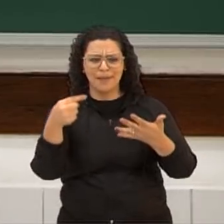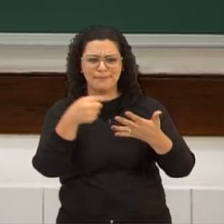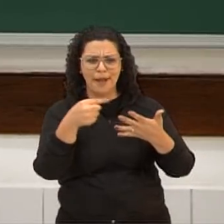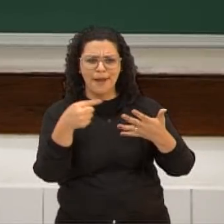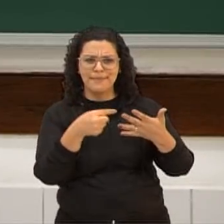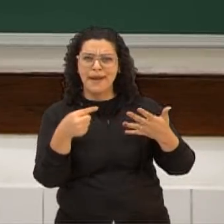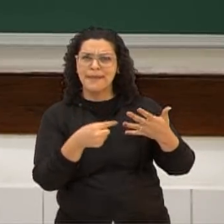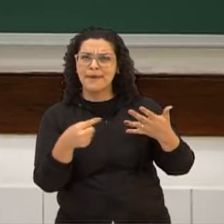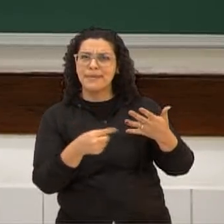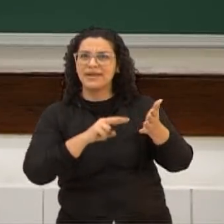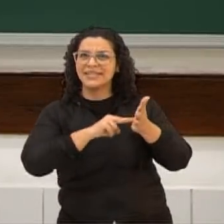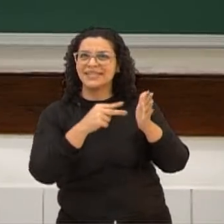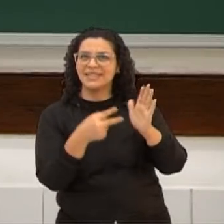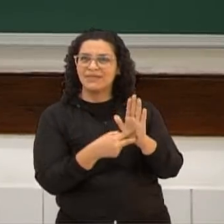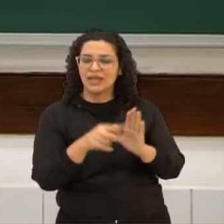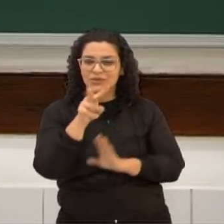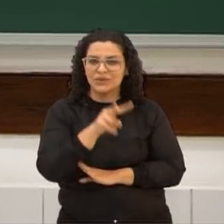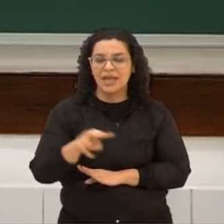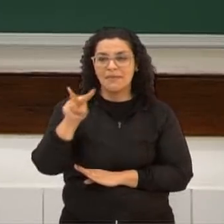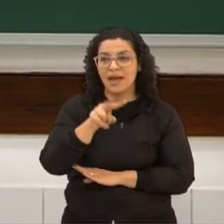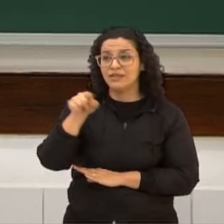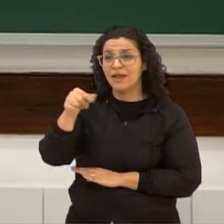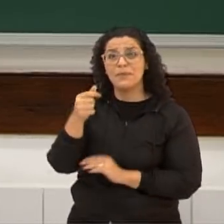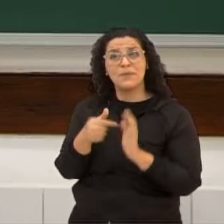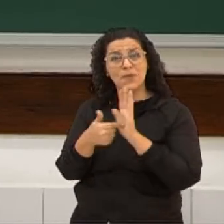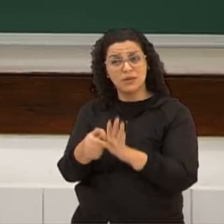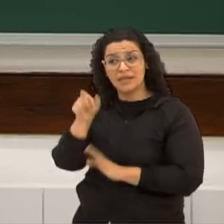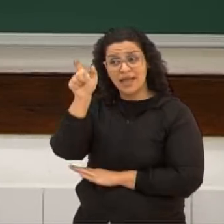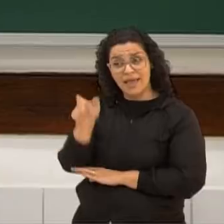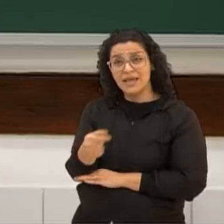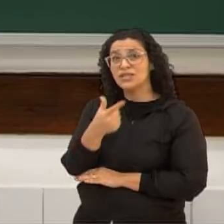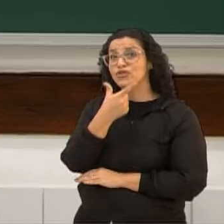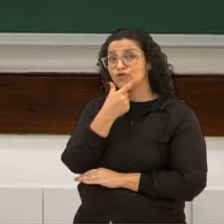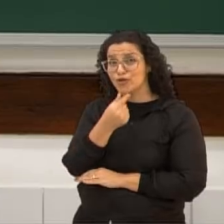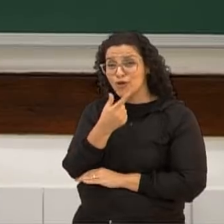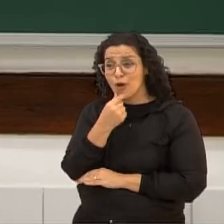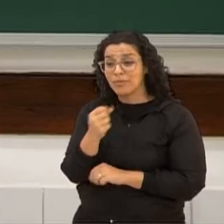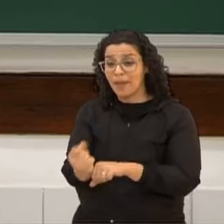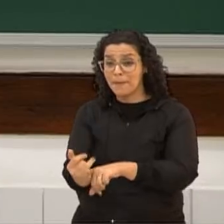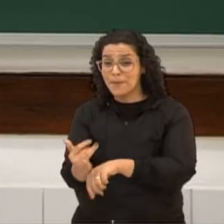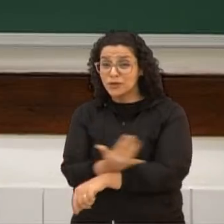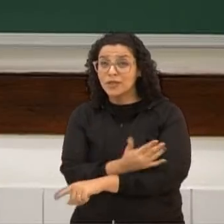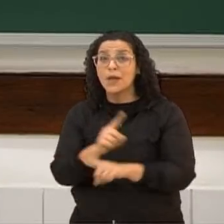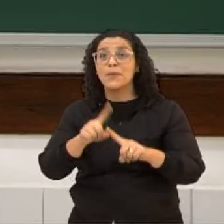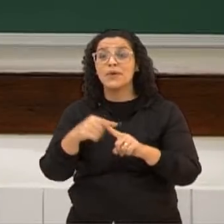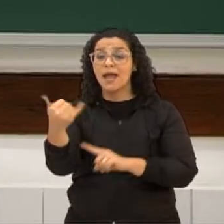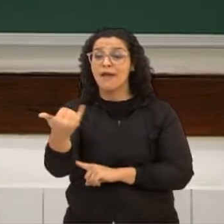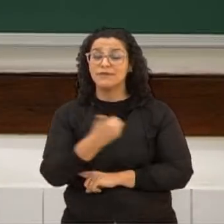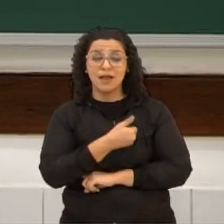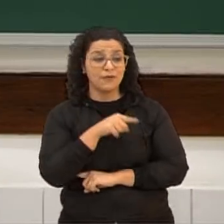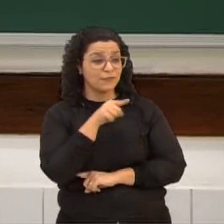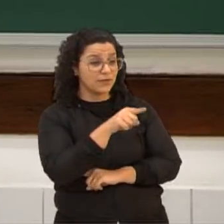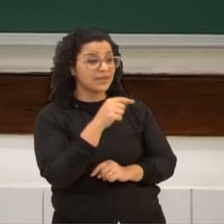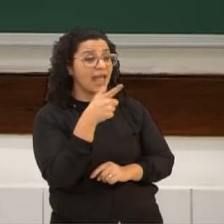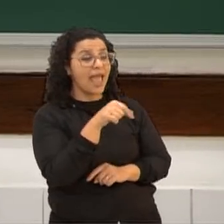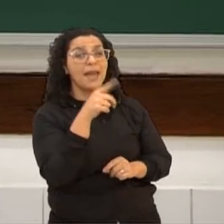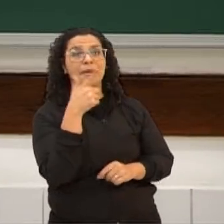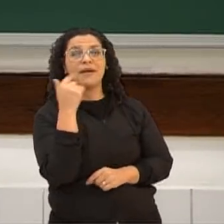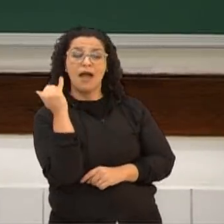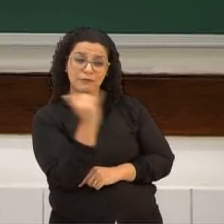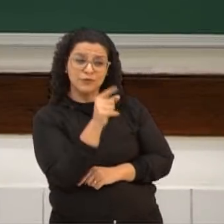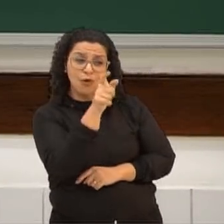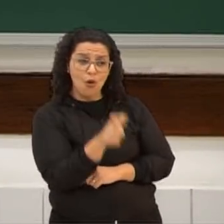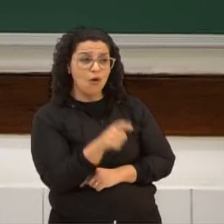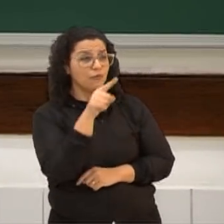aqueles significados que estão na imagem, eu elegi, e agora, quando você olhar essa imagem, você vai